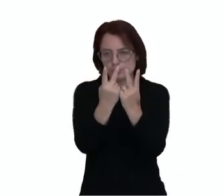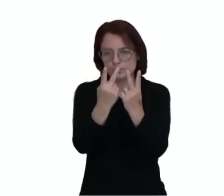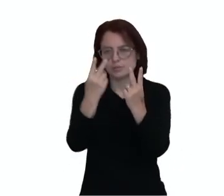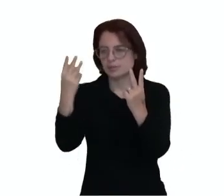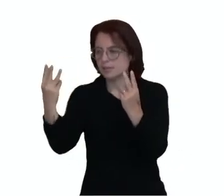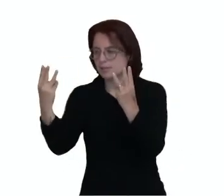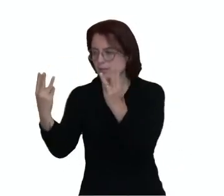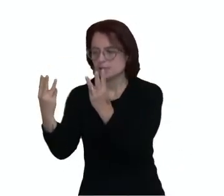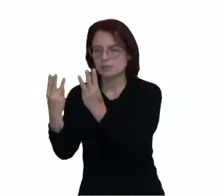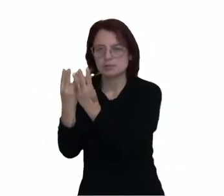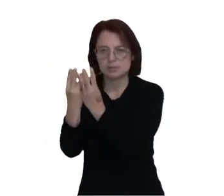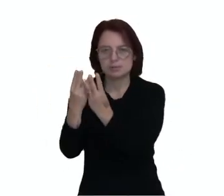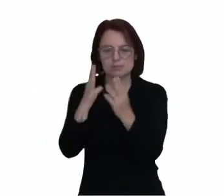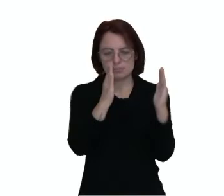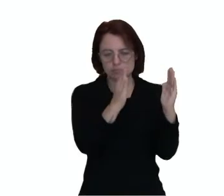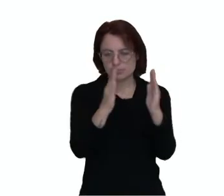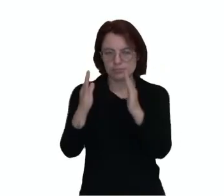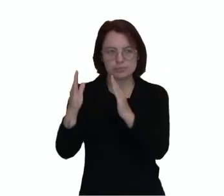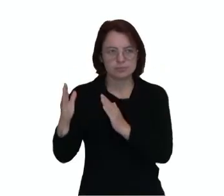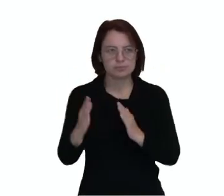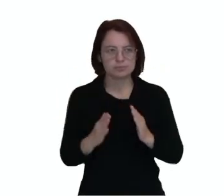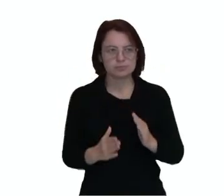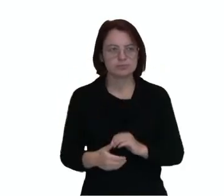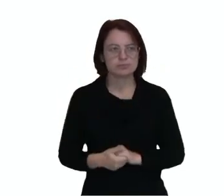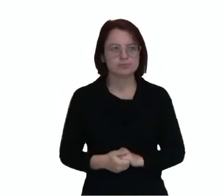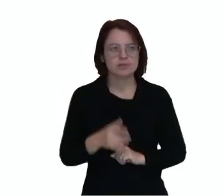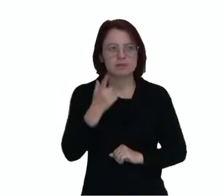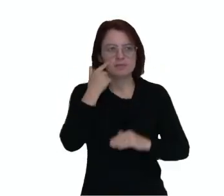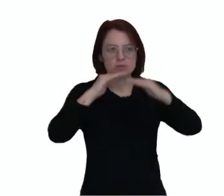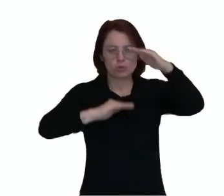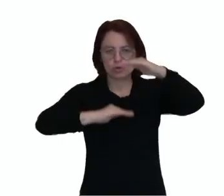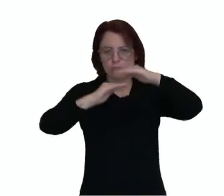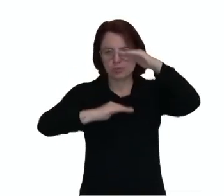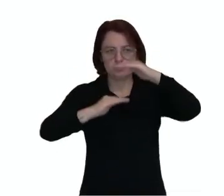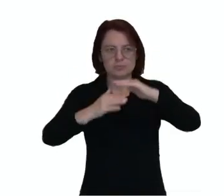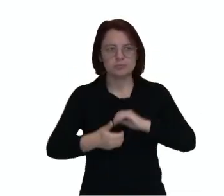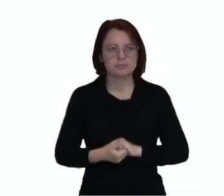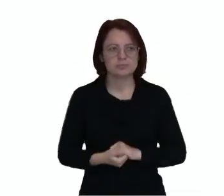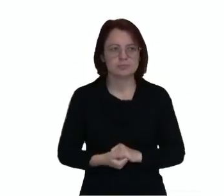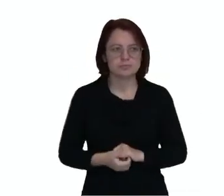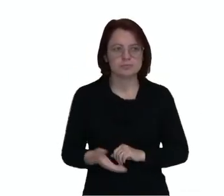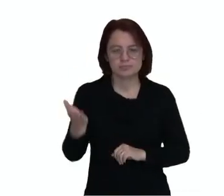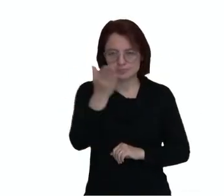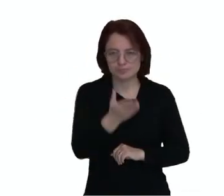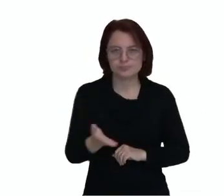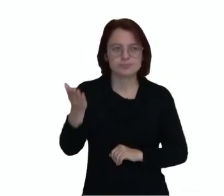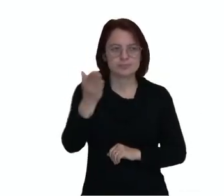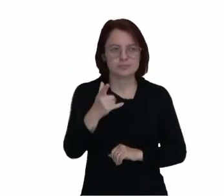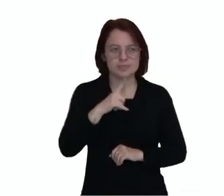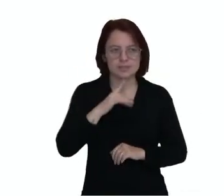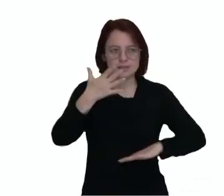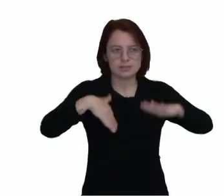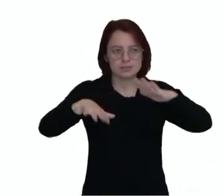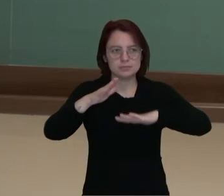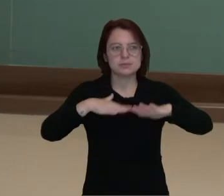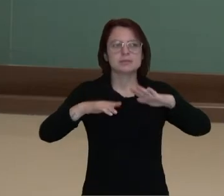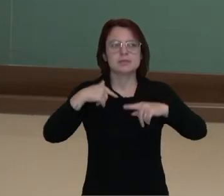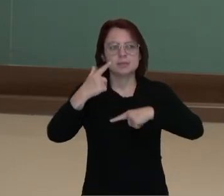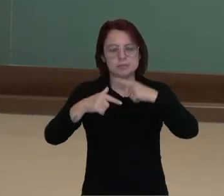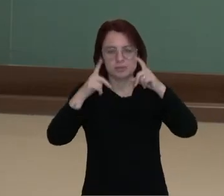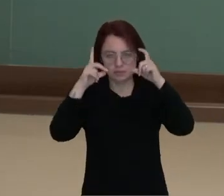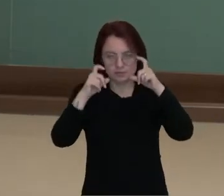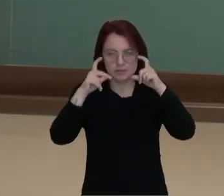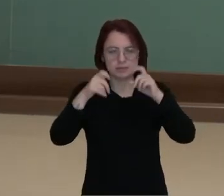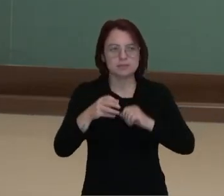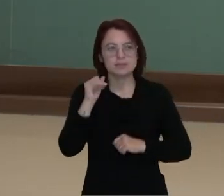né? Então, por ordem de comprimento e também de acordo com a posição do centrômero. Eles arrumam e aí eles veem se